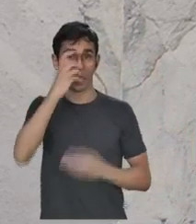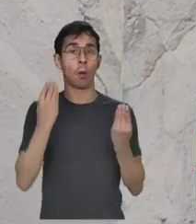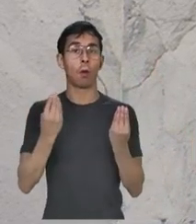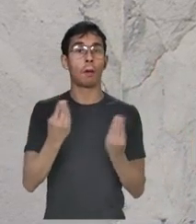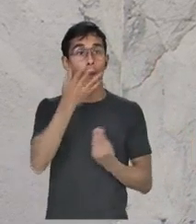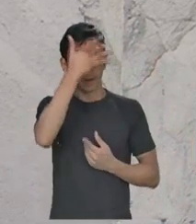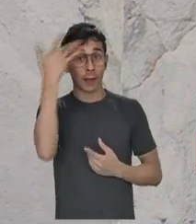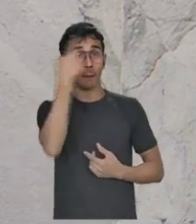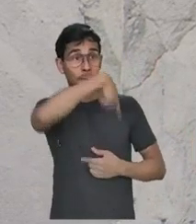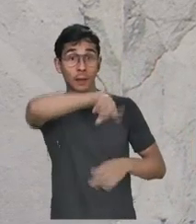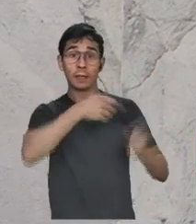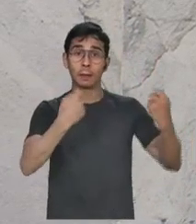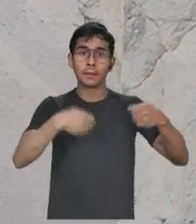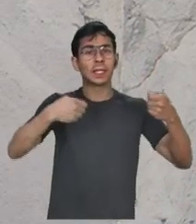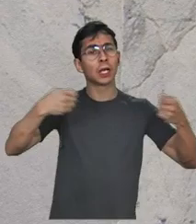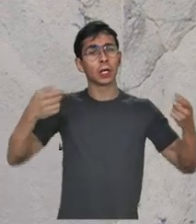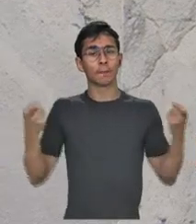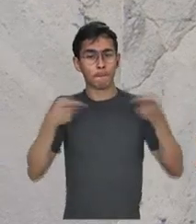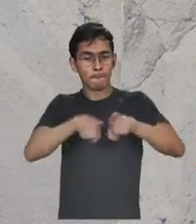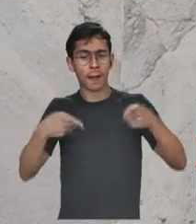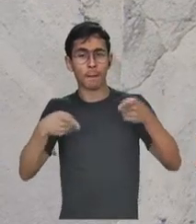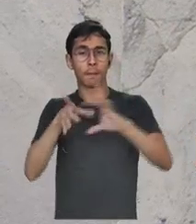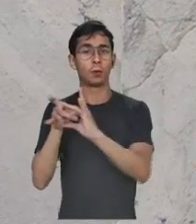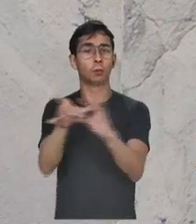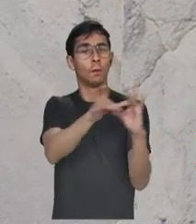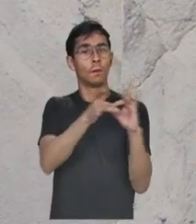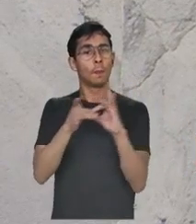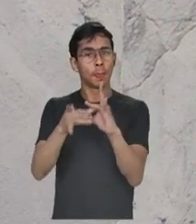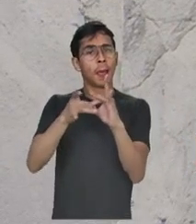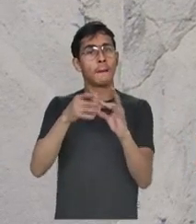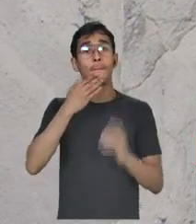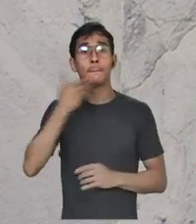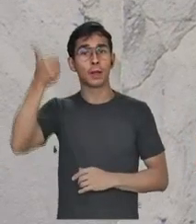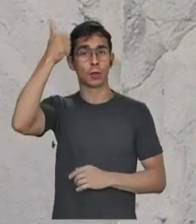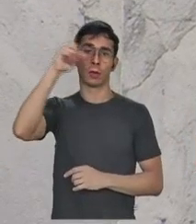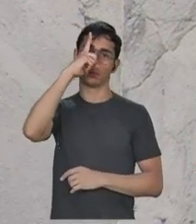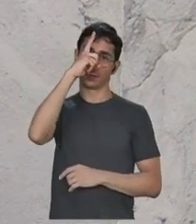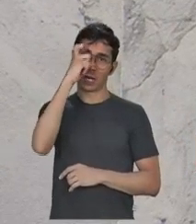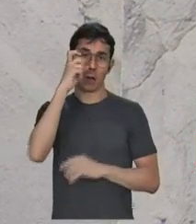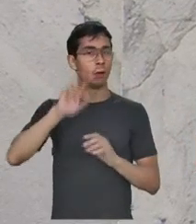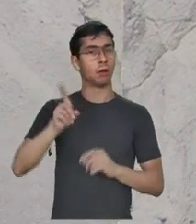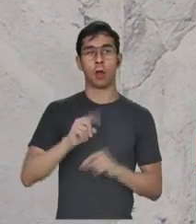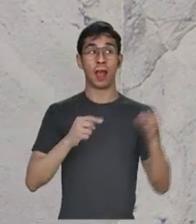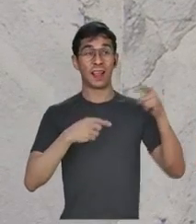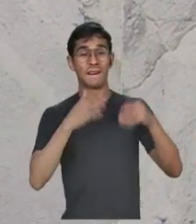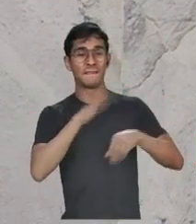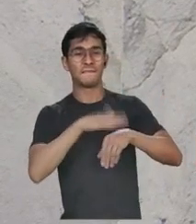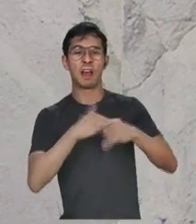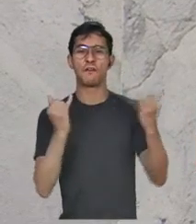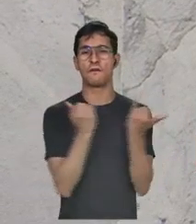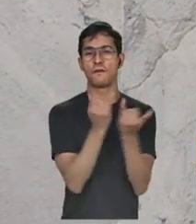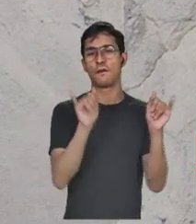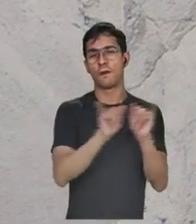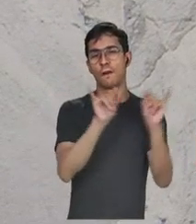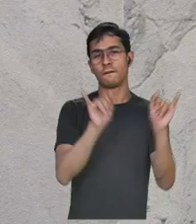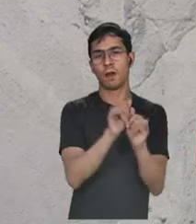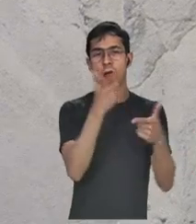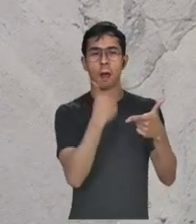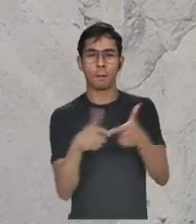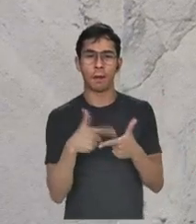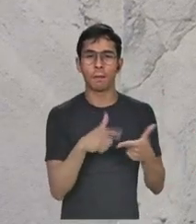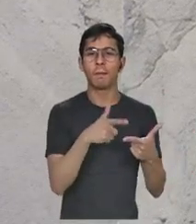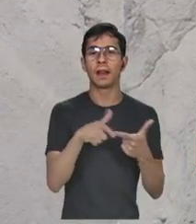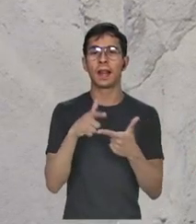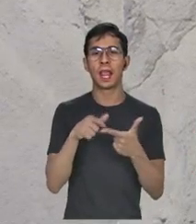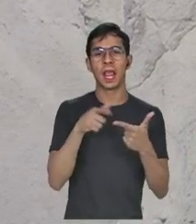somar e melhor melhorar o hospital fica inventando pi cunhas trazendo o problema para dificultar ainda mais o trabalho desses